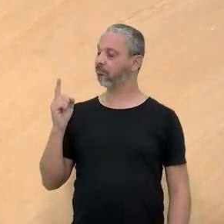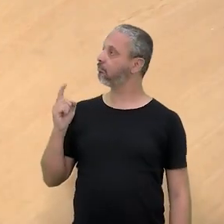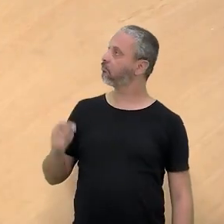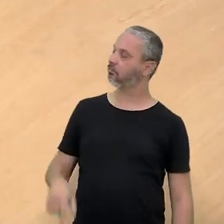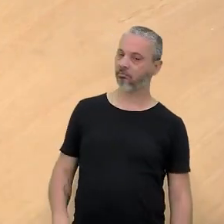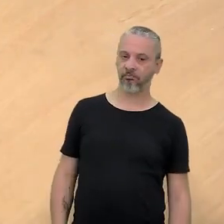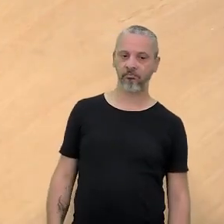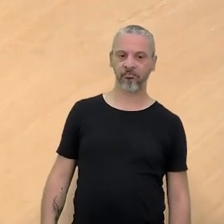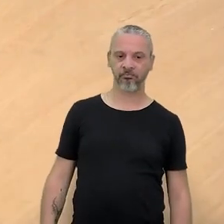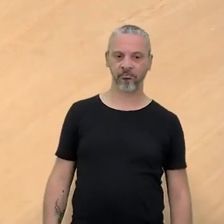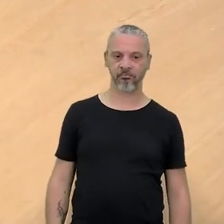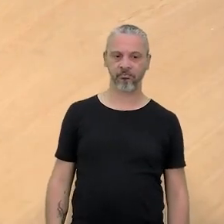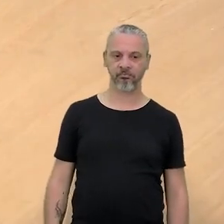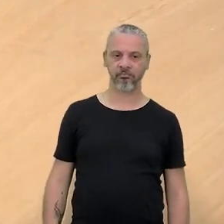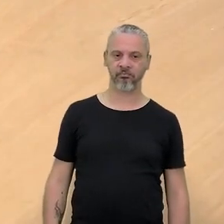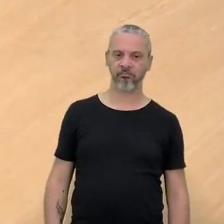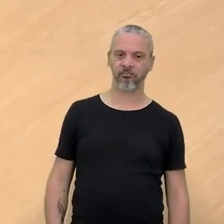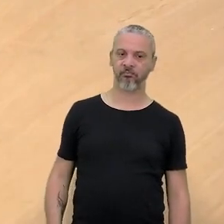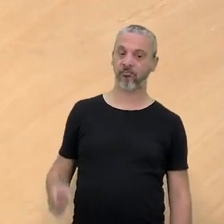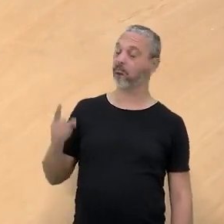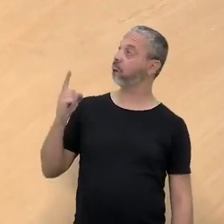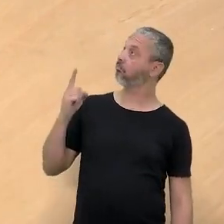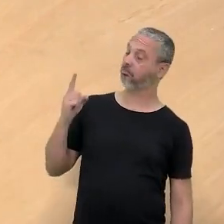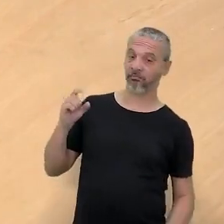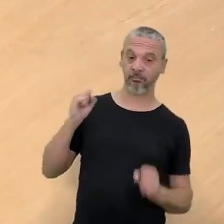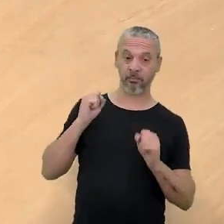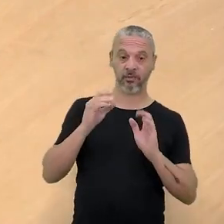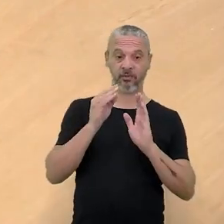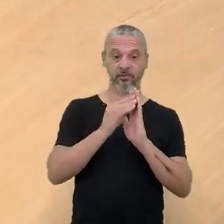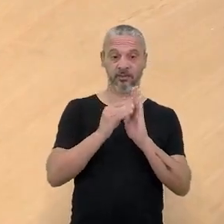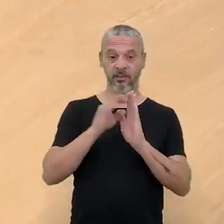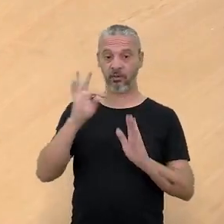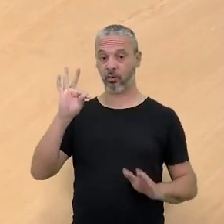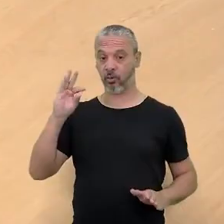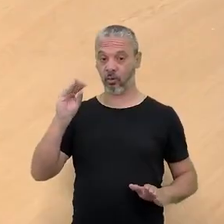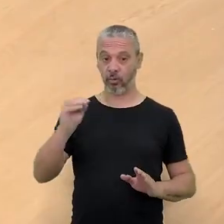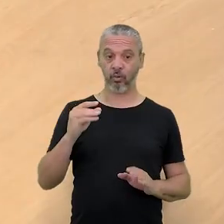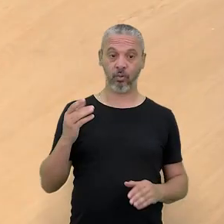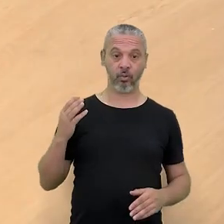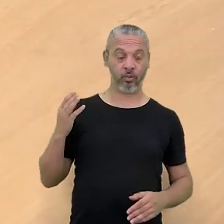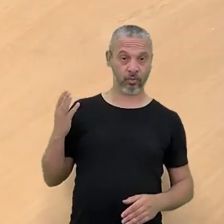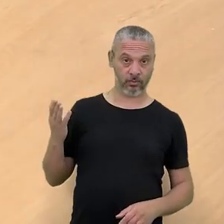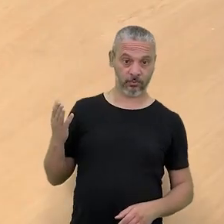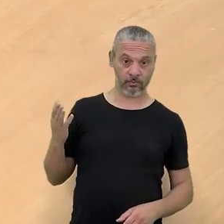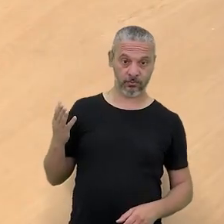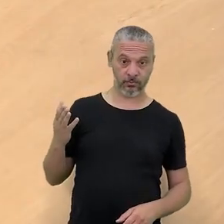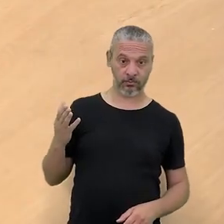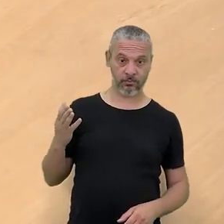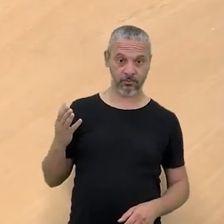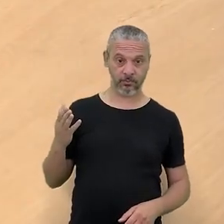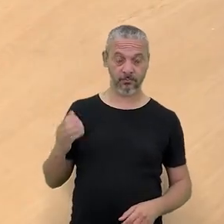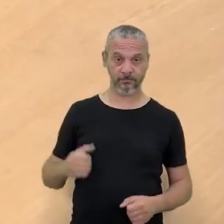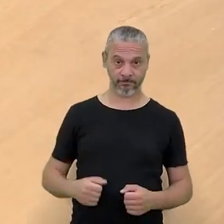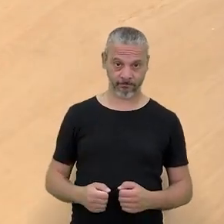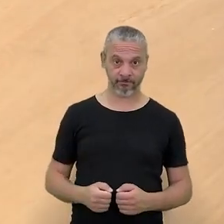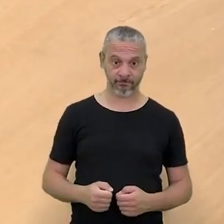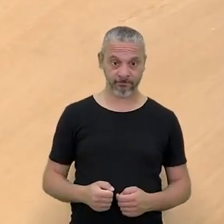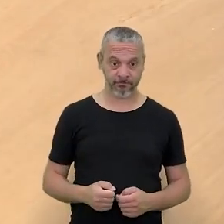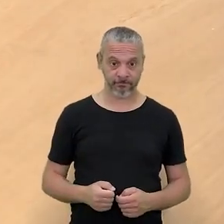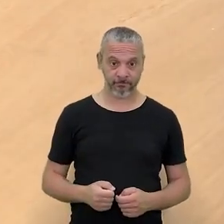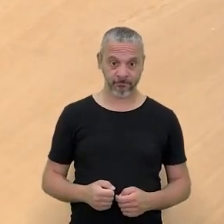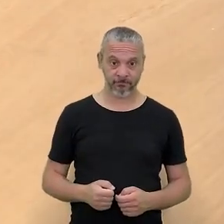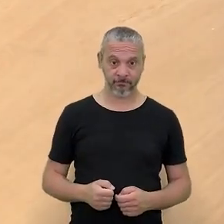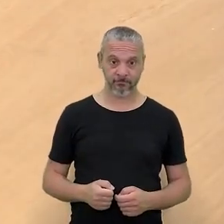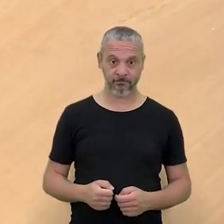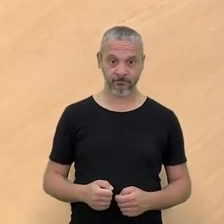Você pode cortar o fundo também, que é justamente aqui para fazer a torre. Só que se cortar o fundo inteiro, vai ficar um pouco difícil da gente